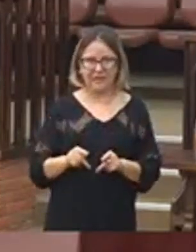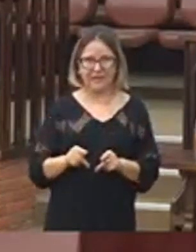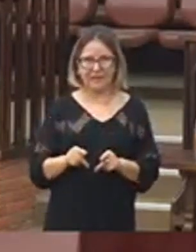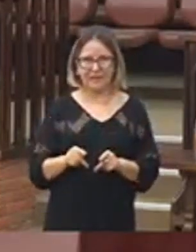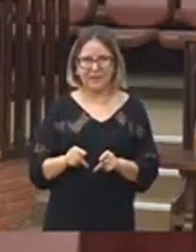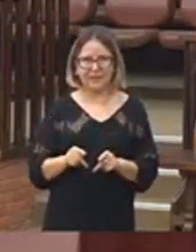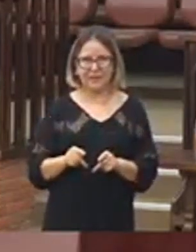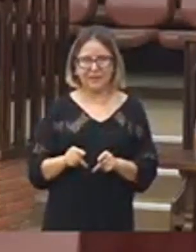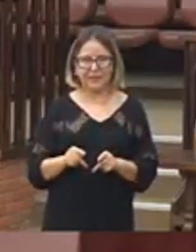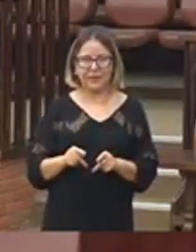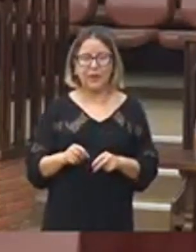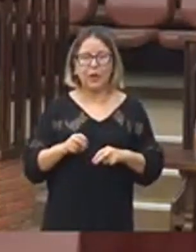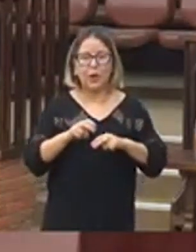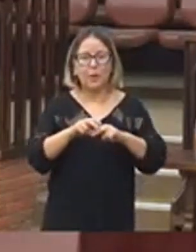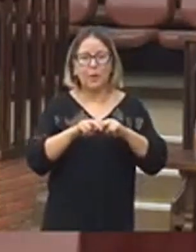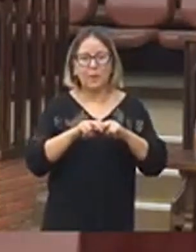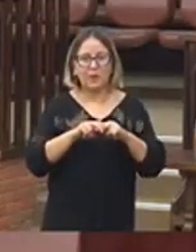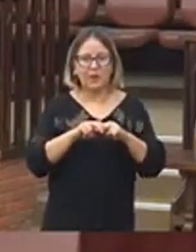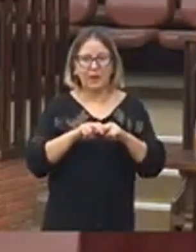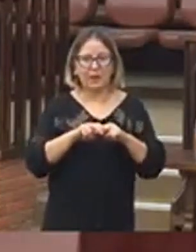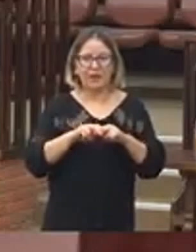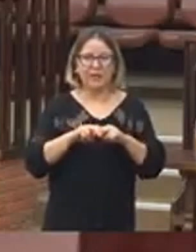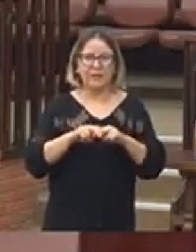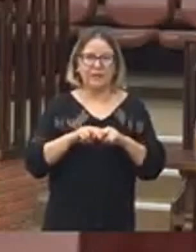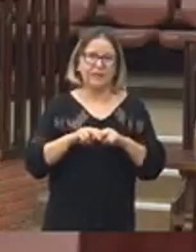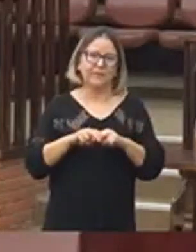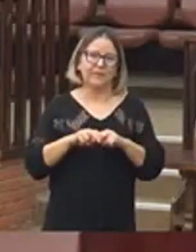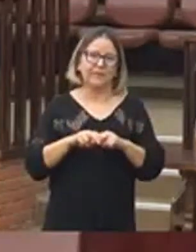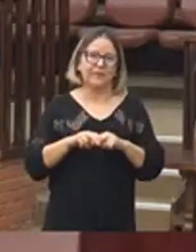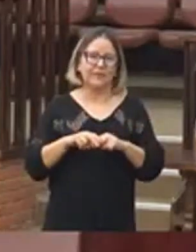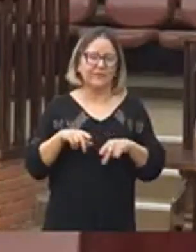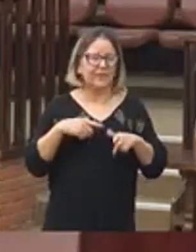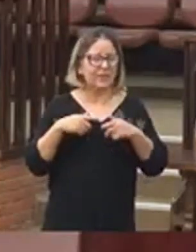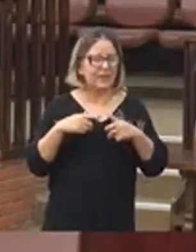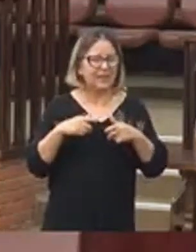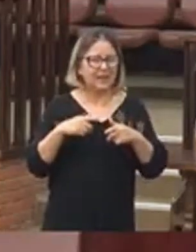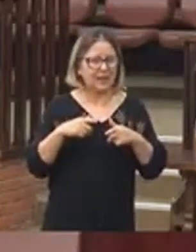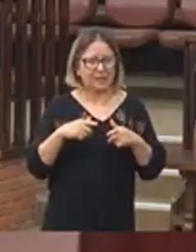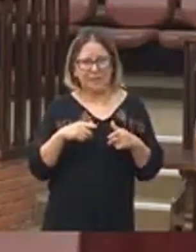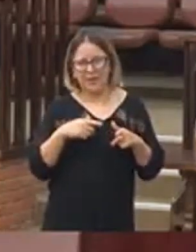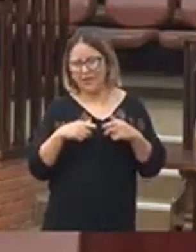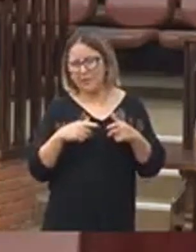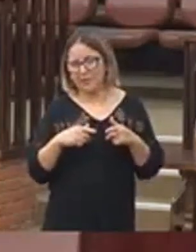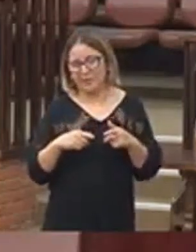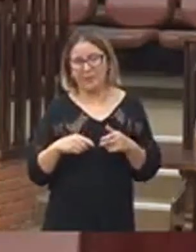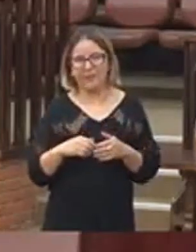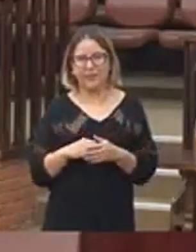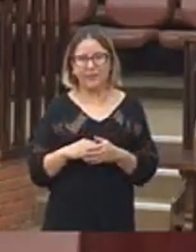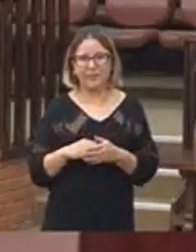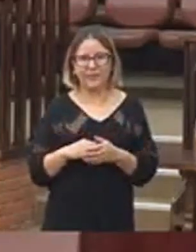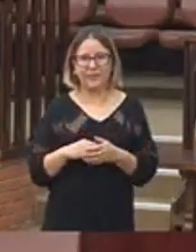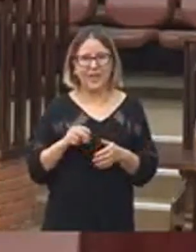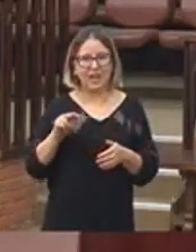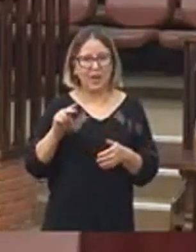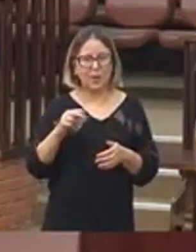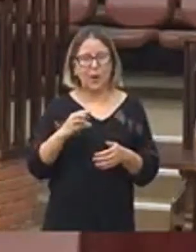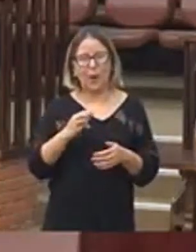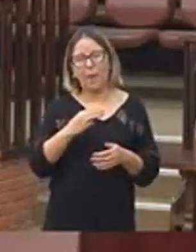em agradar-me. Como Marta, em seu desejo de